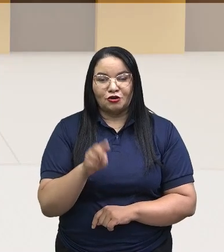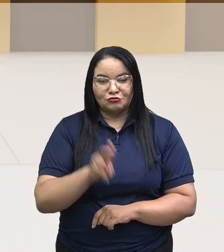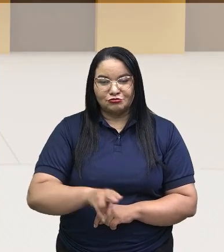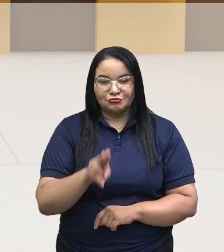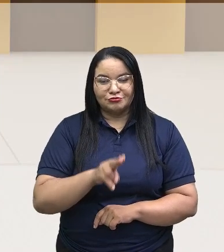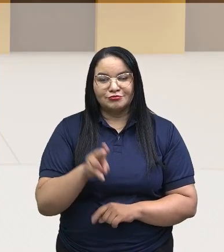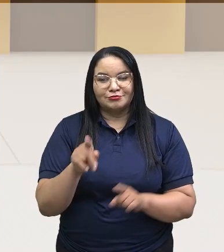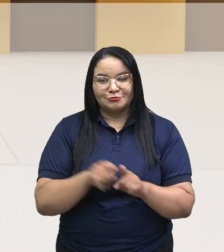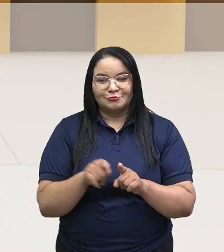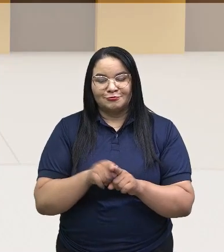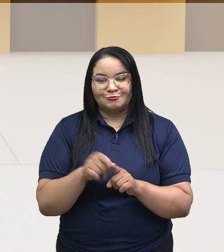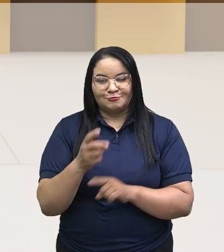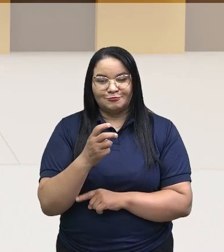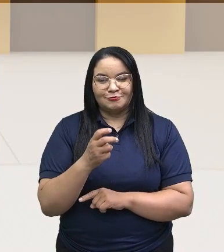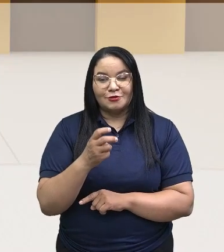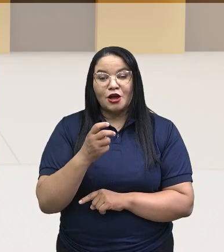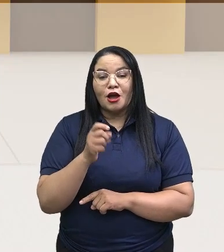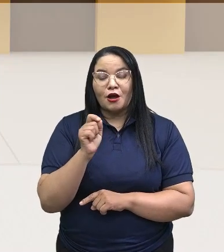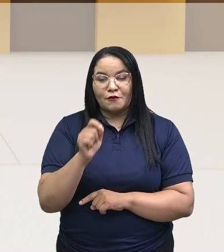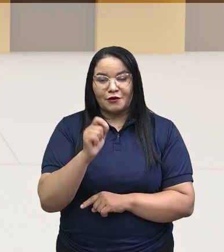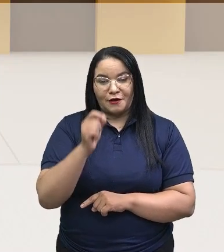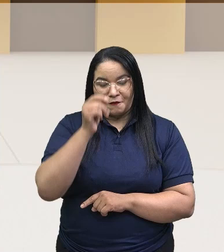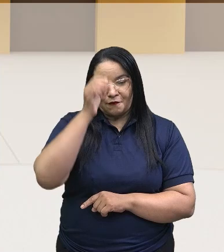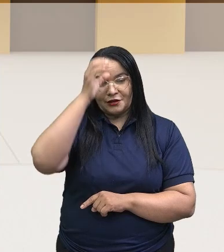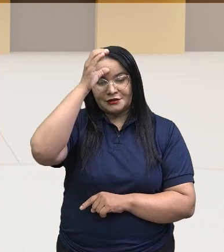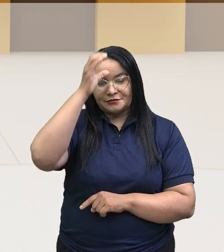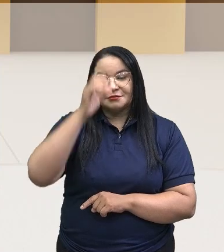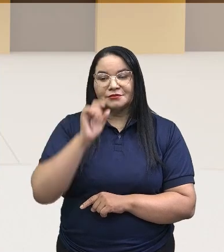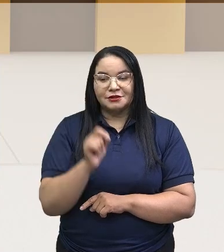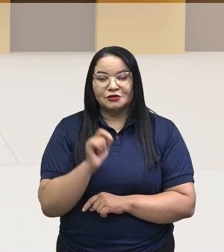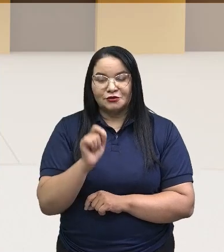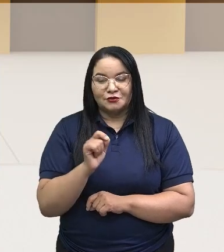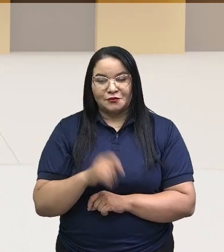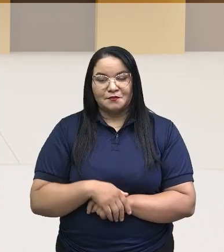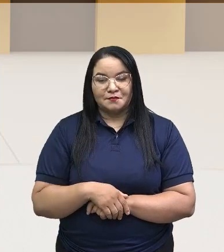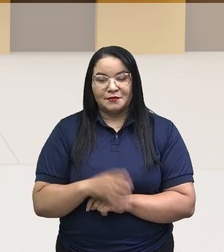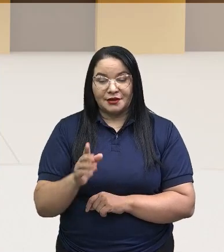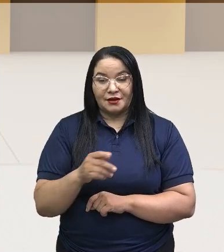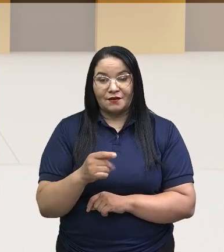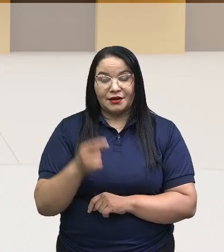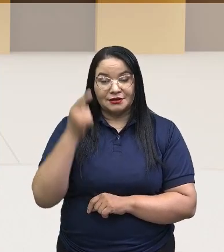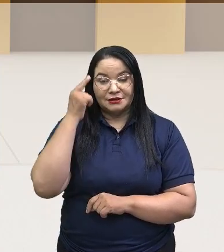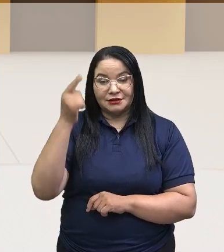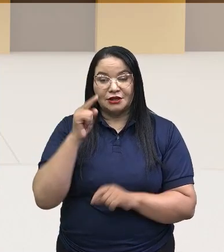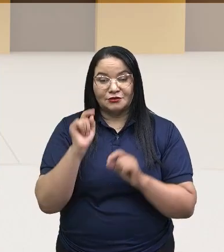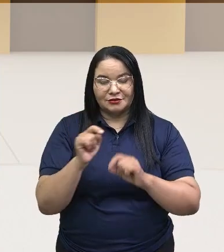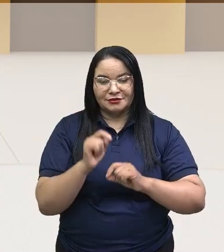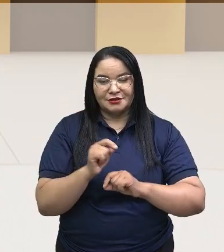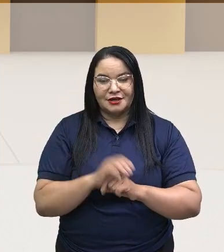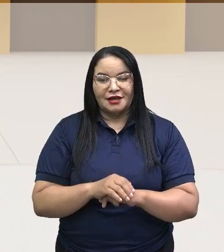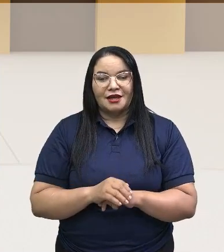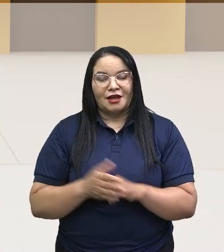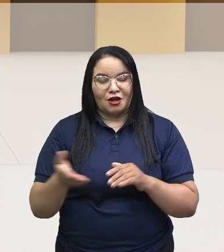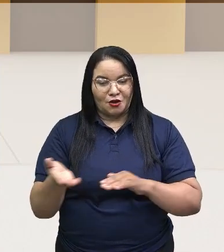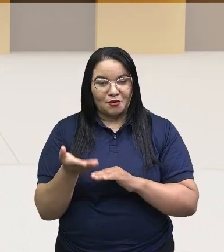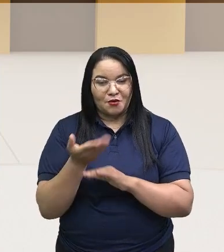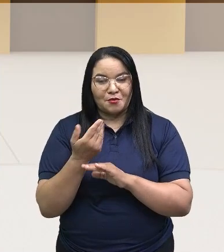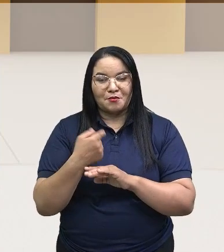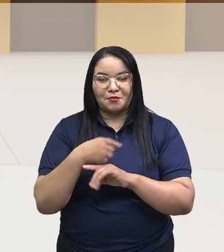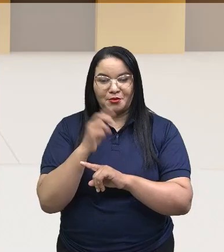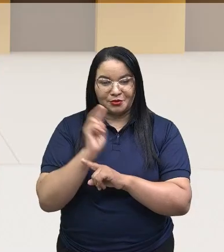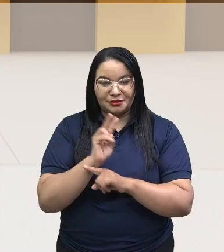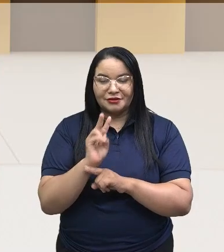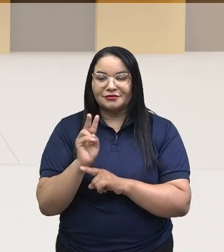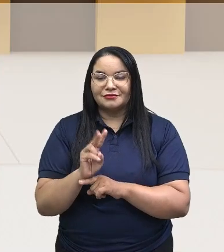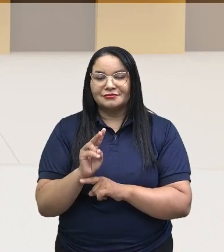um conhecimento empírico, que faz um diálogo aí com a ideia moderna de protetor solar. Por isso que eu perguntei da Yara